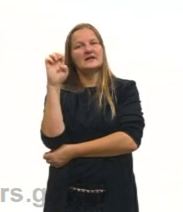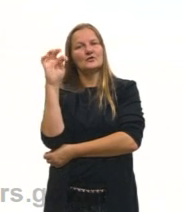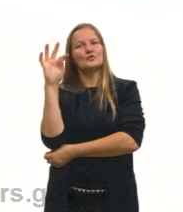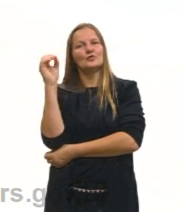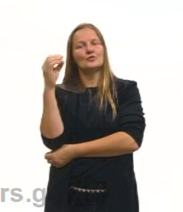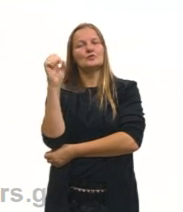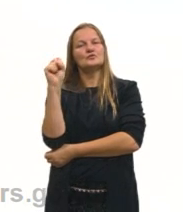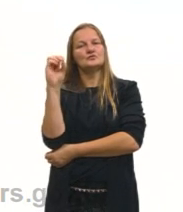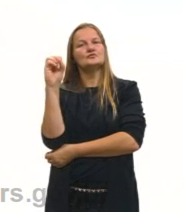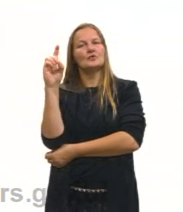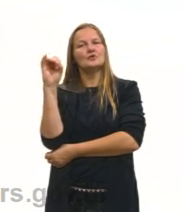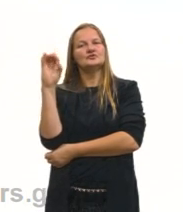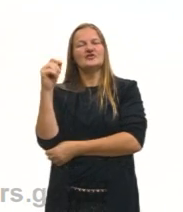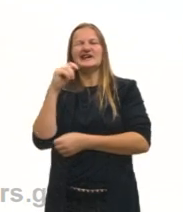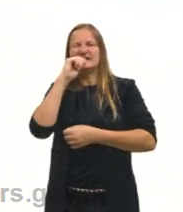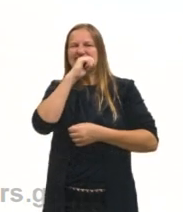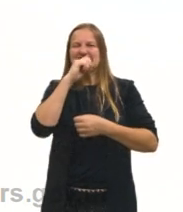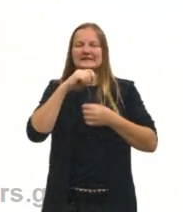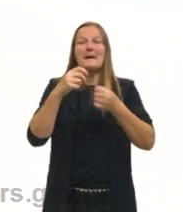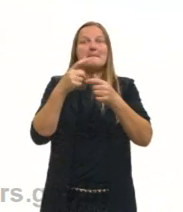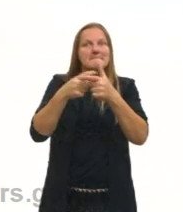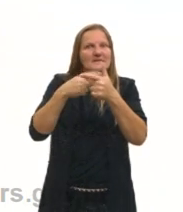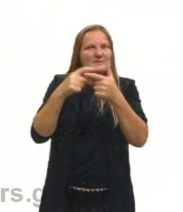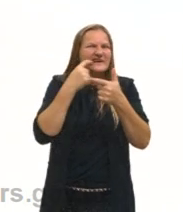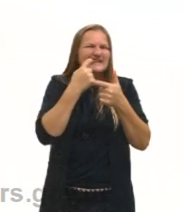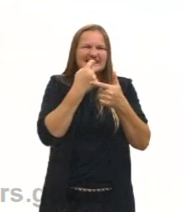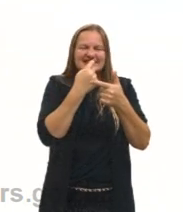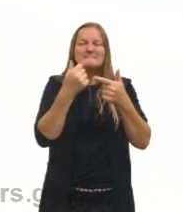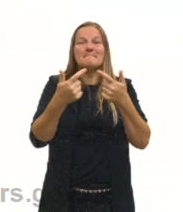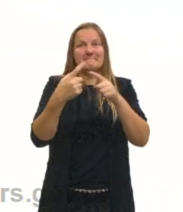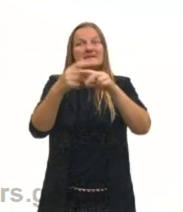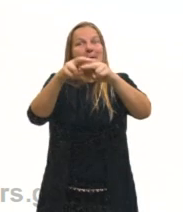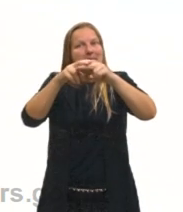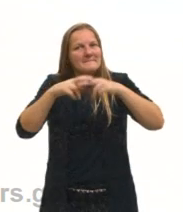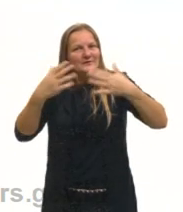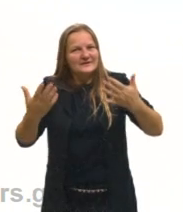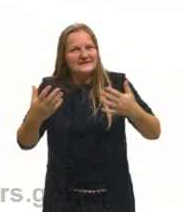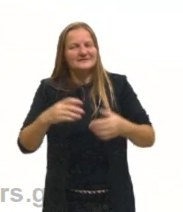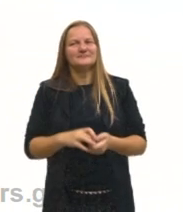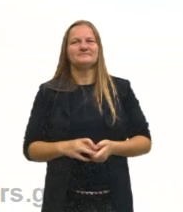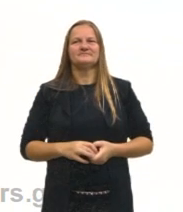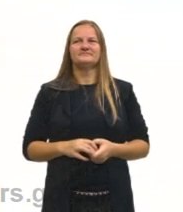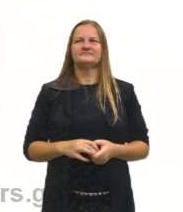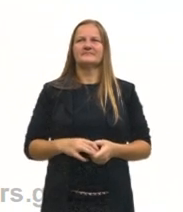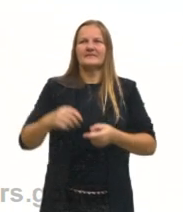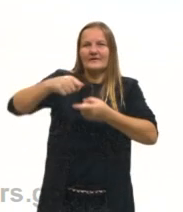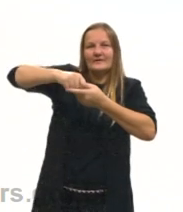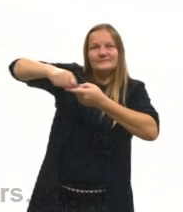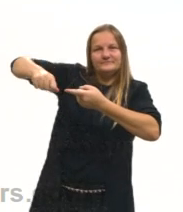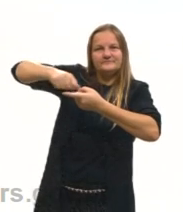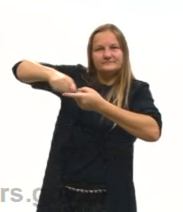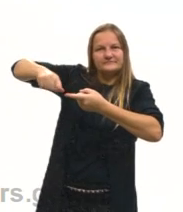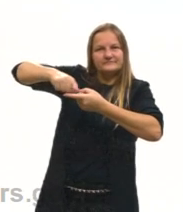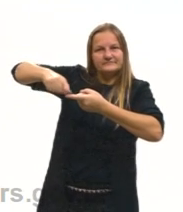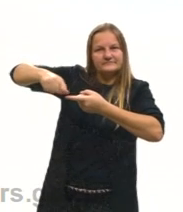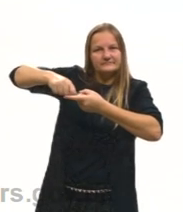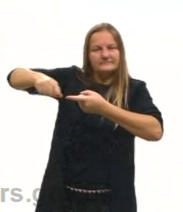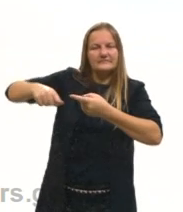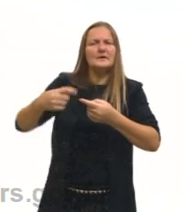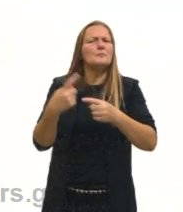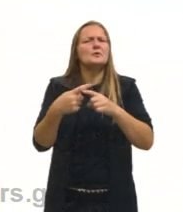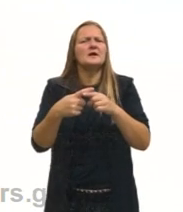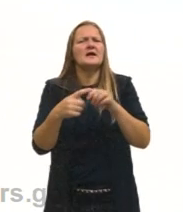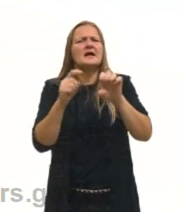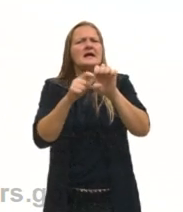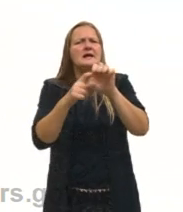para não ter a propensão detalhes é para não ocorrer a formação de casais então a gente quando fala de elementos químicos